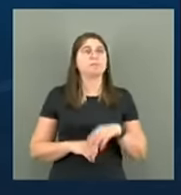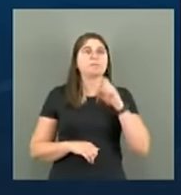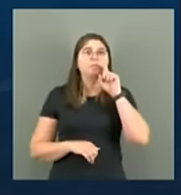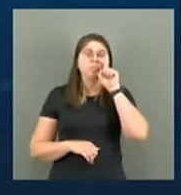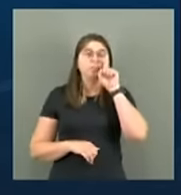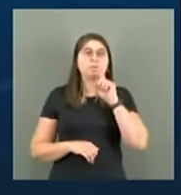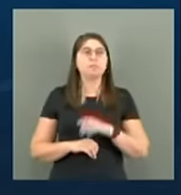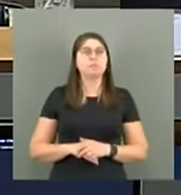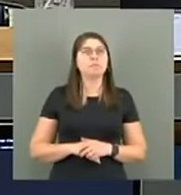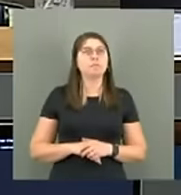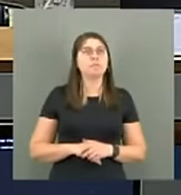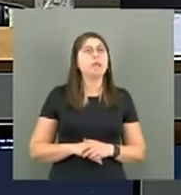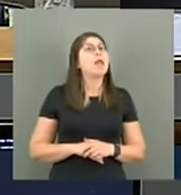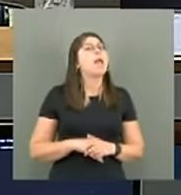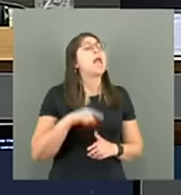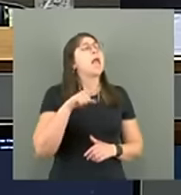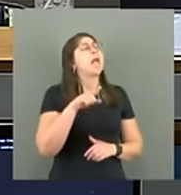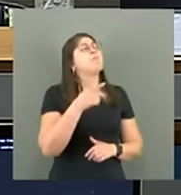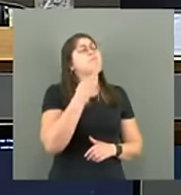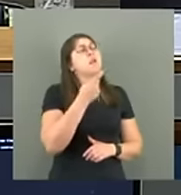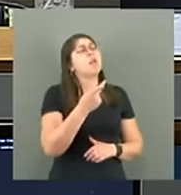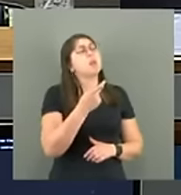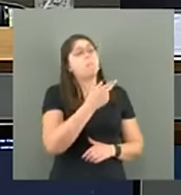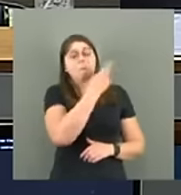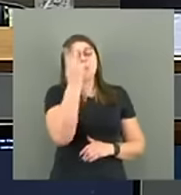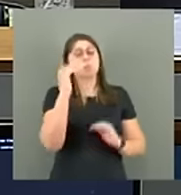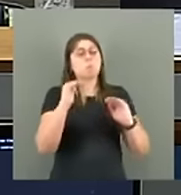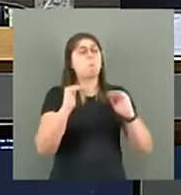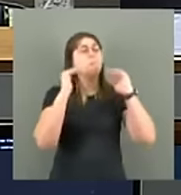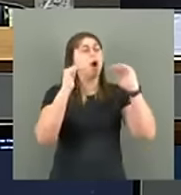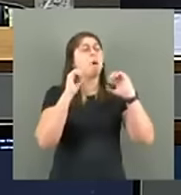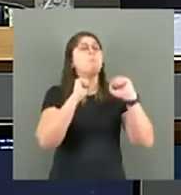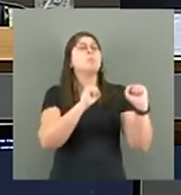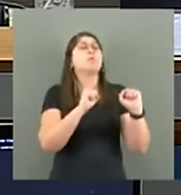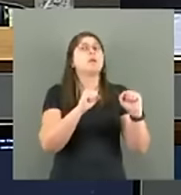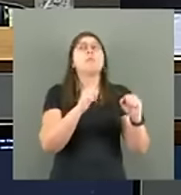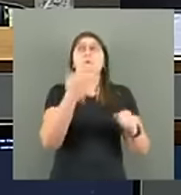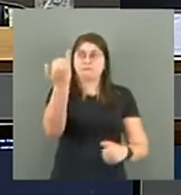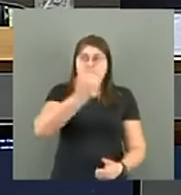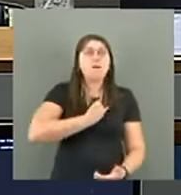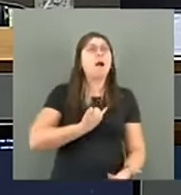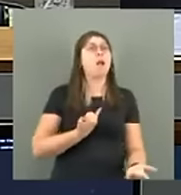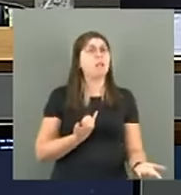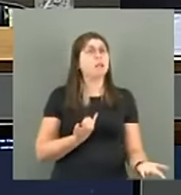ouvindo, Romário. Esses grandes aí que você falou, é só você dizer pra gente que a gente vai